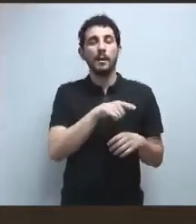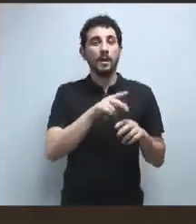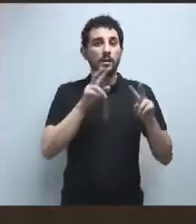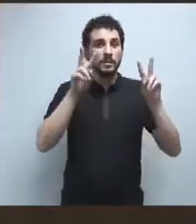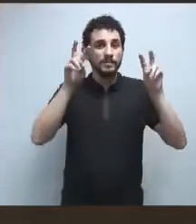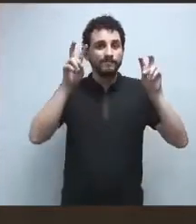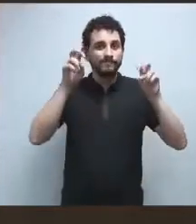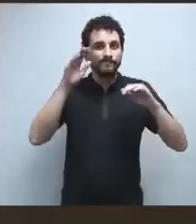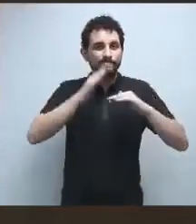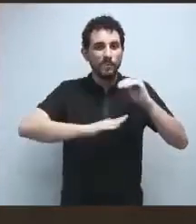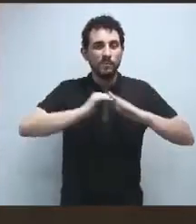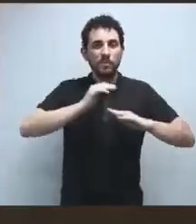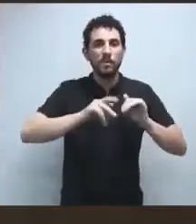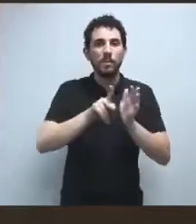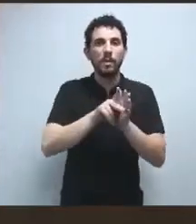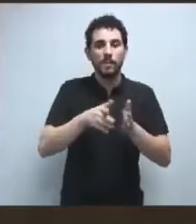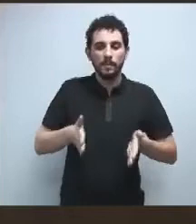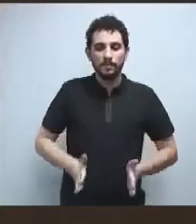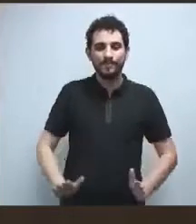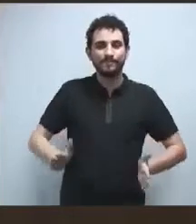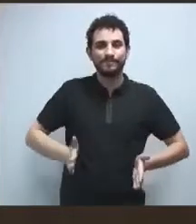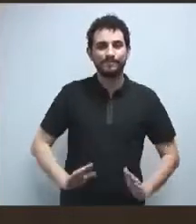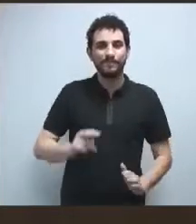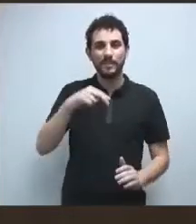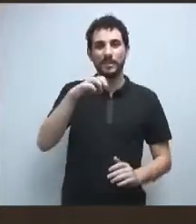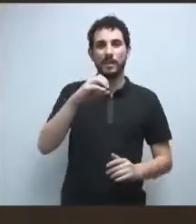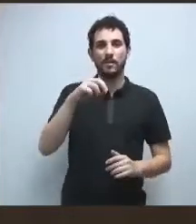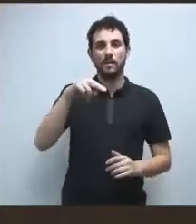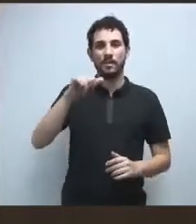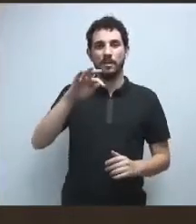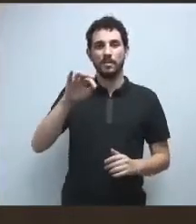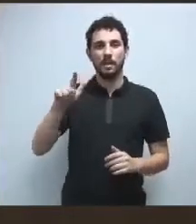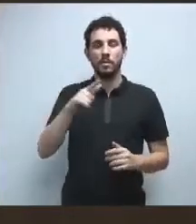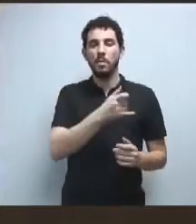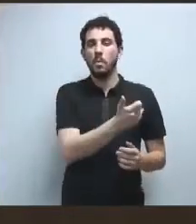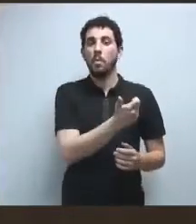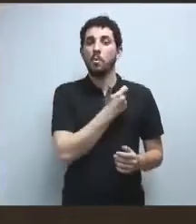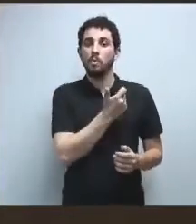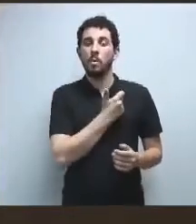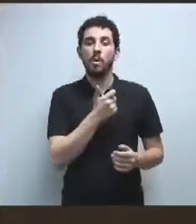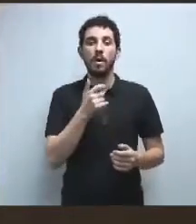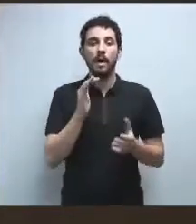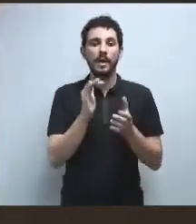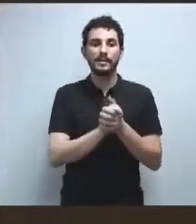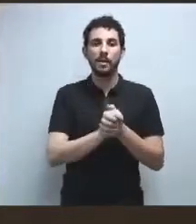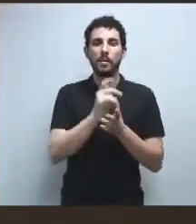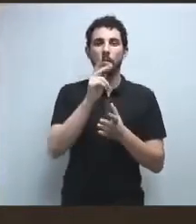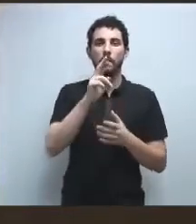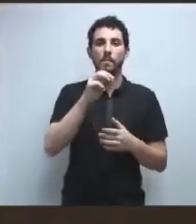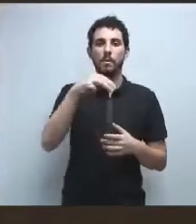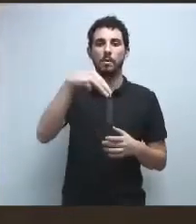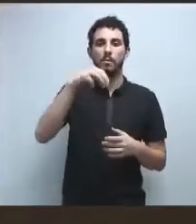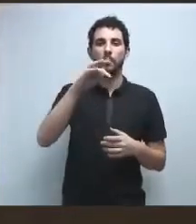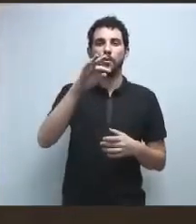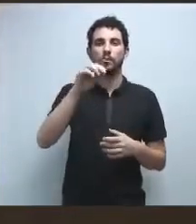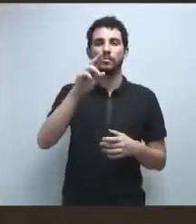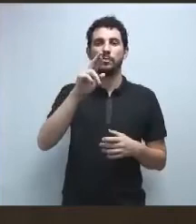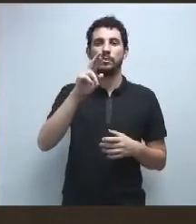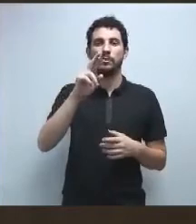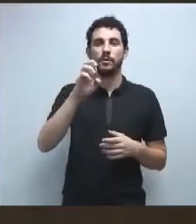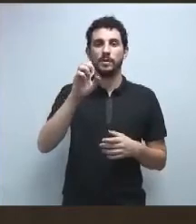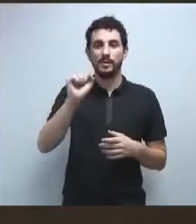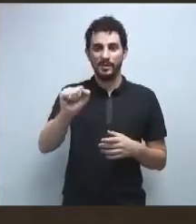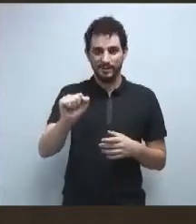neonatal ela me dizia do nascimento da filha de um casal de promotores também conhecido como união de leiria